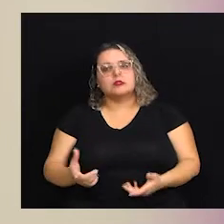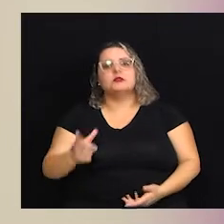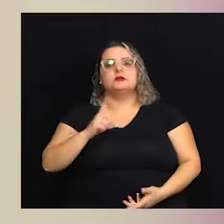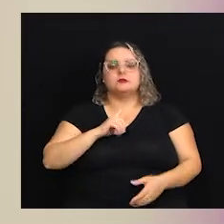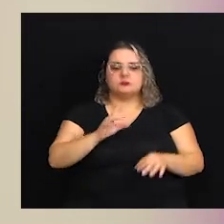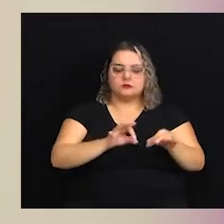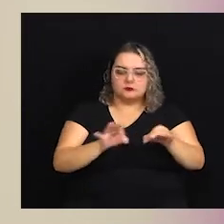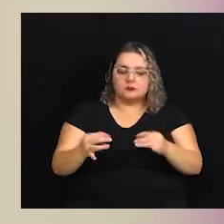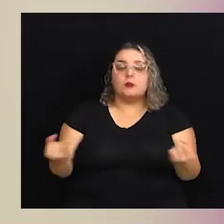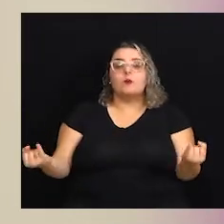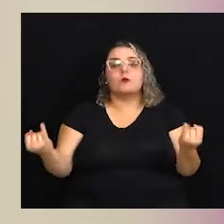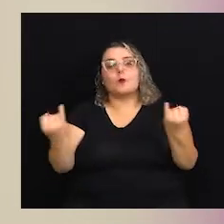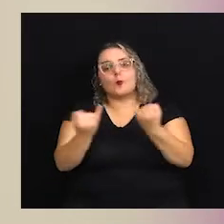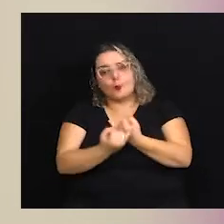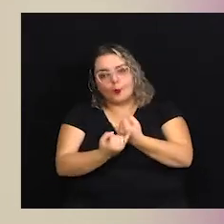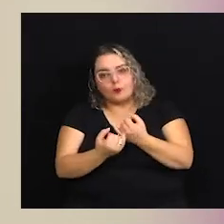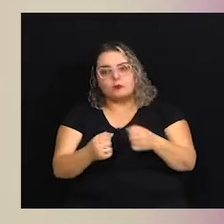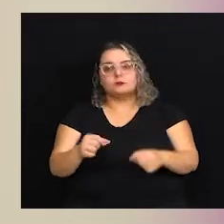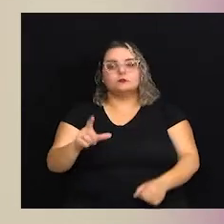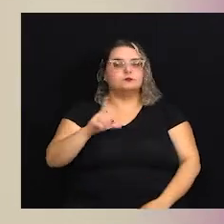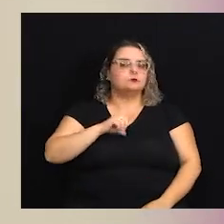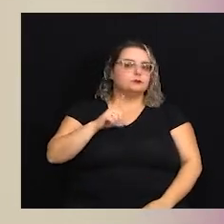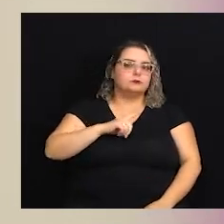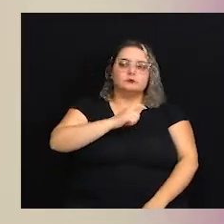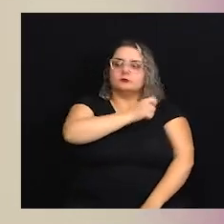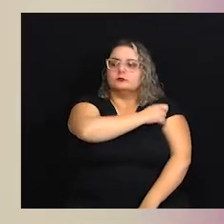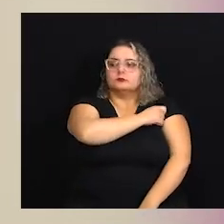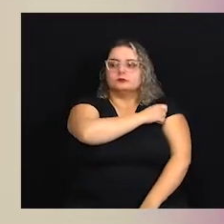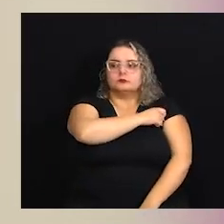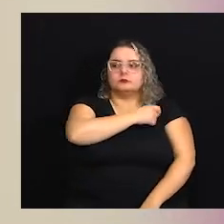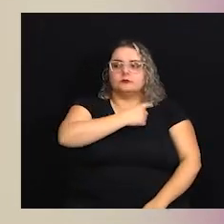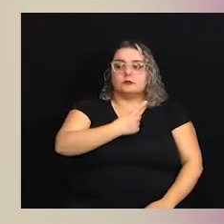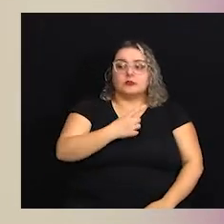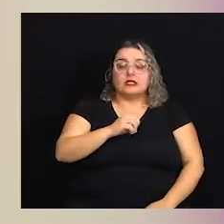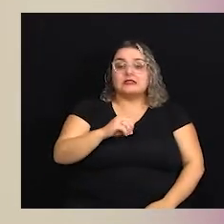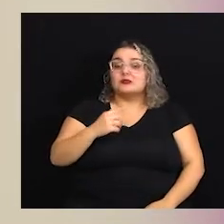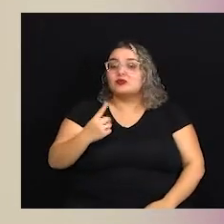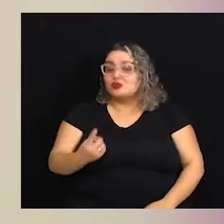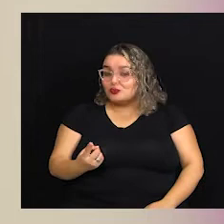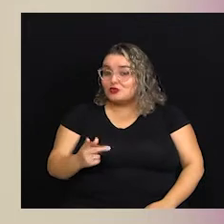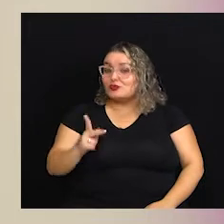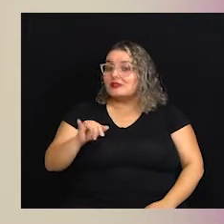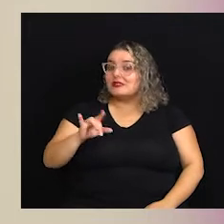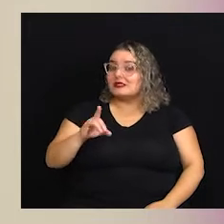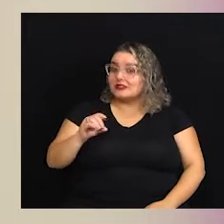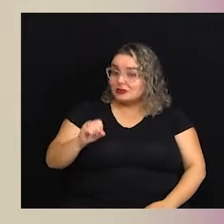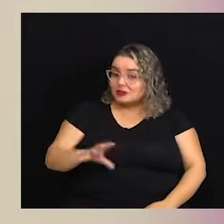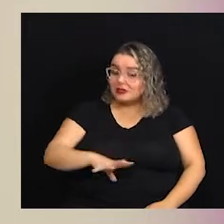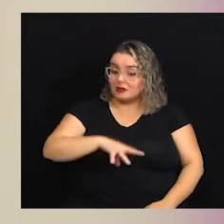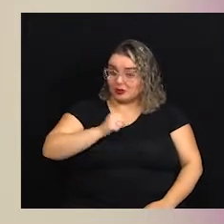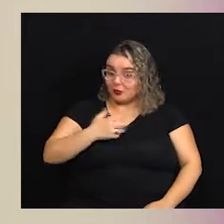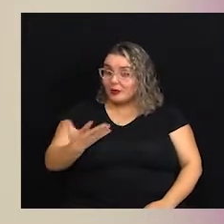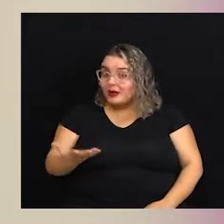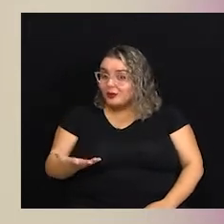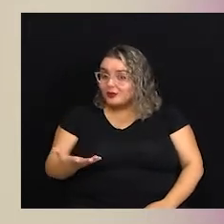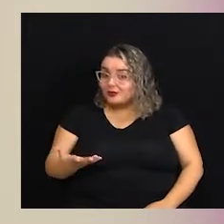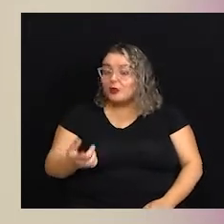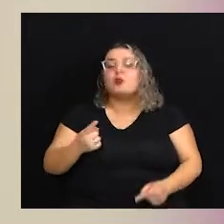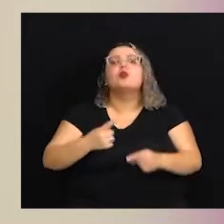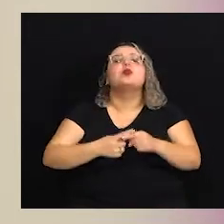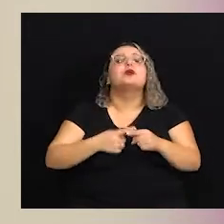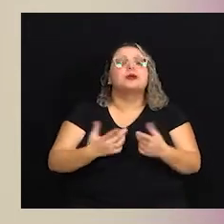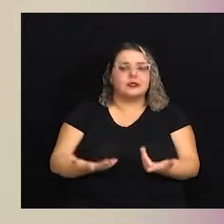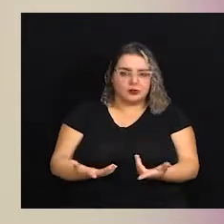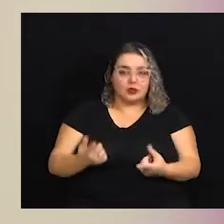eu tenho um programa de emagrecimento que eu já tenho alunas que já emagreceram 61 quilos, estando na menopausa, só para você ter uma ideia.